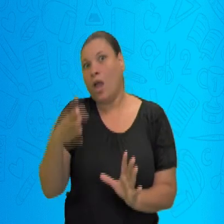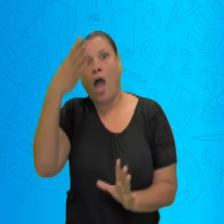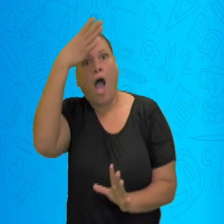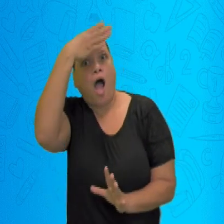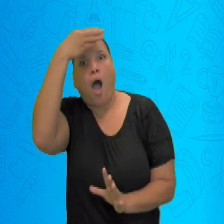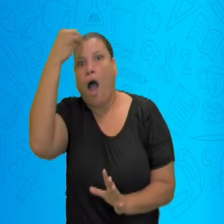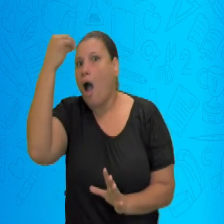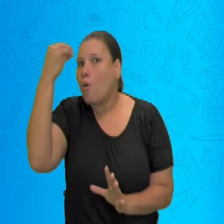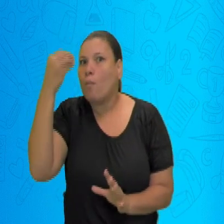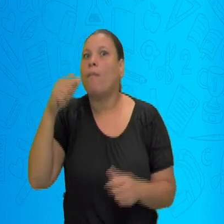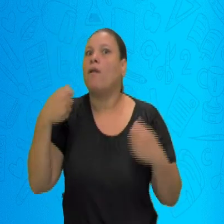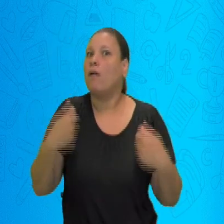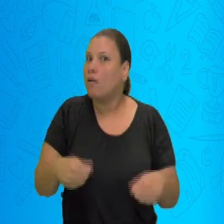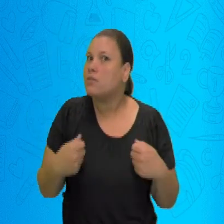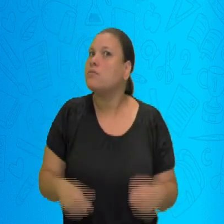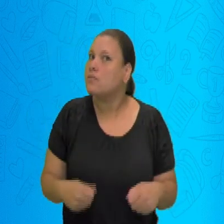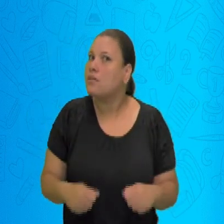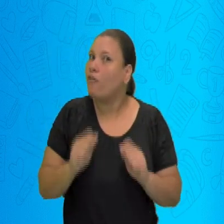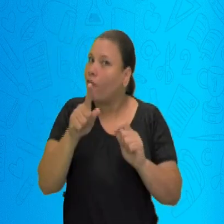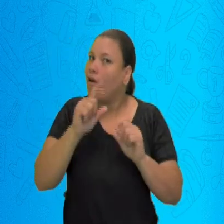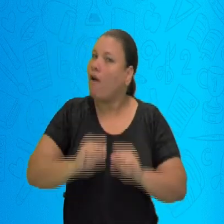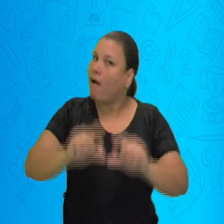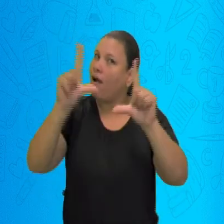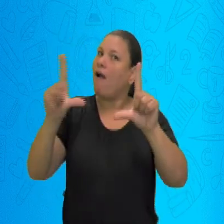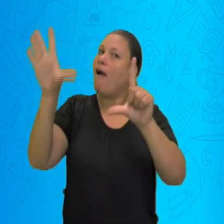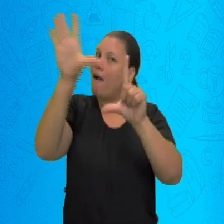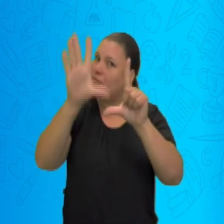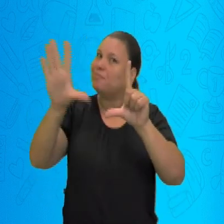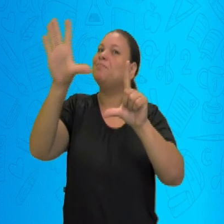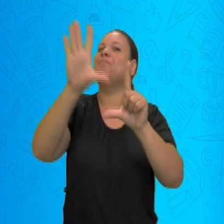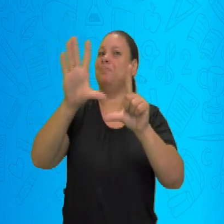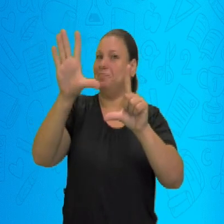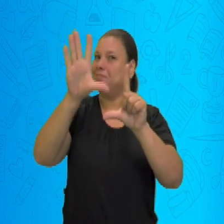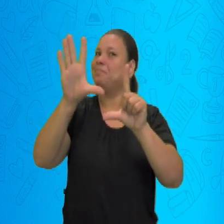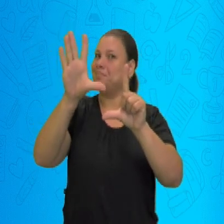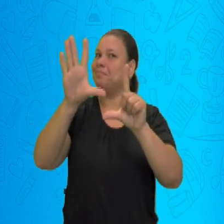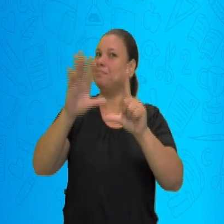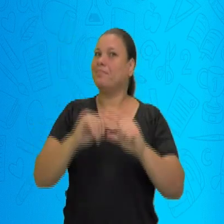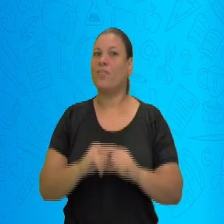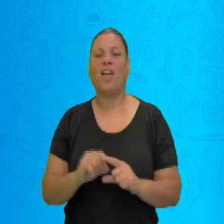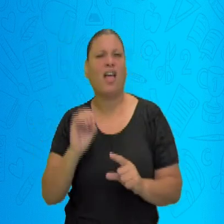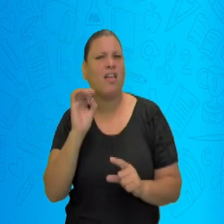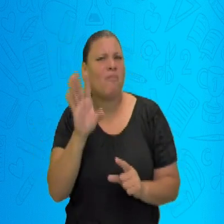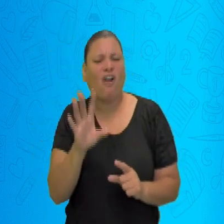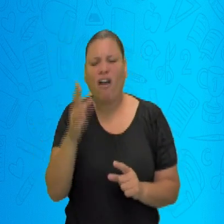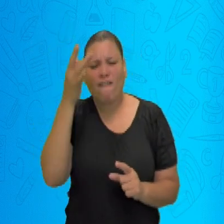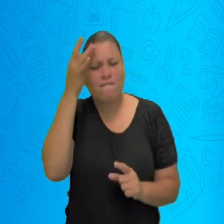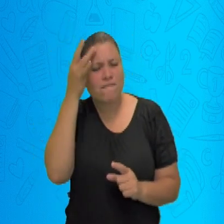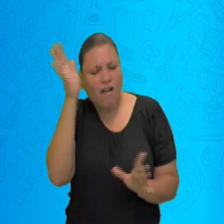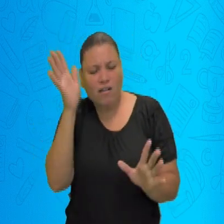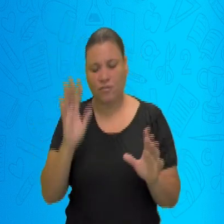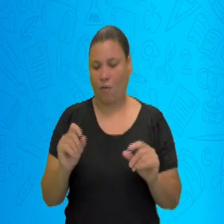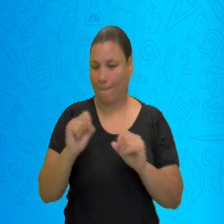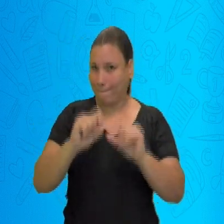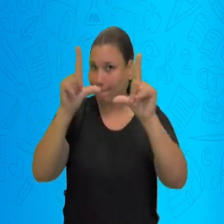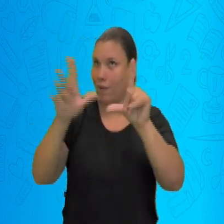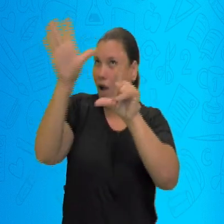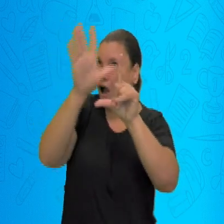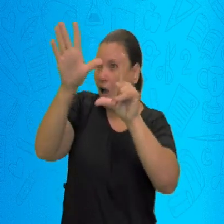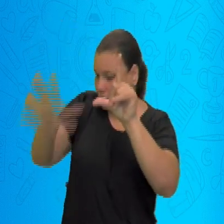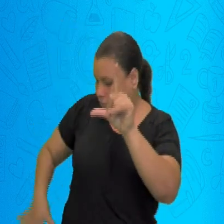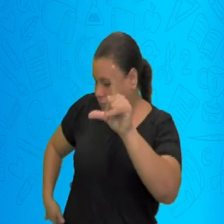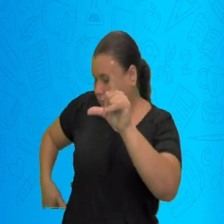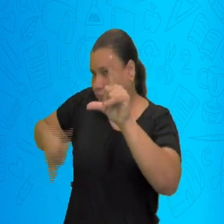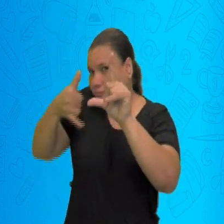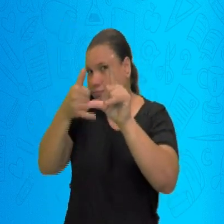de acessar a nossa plataforma SMED-GV. Para isso, basta você apontar a